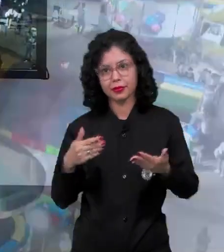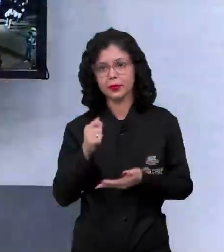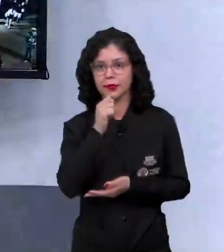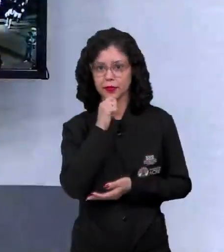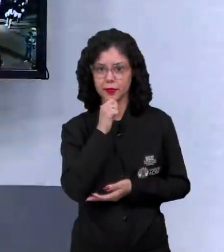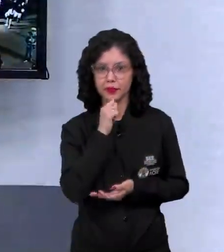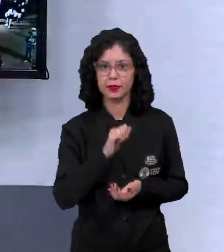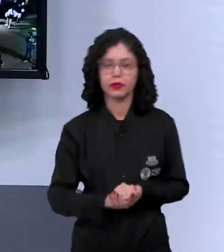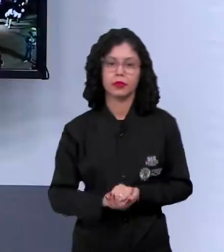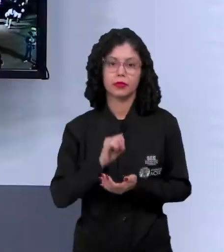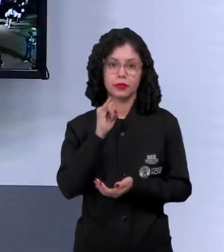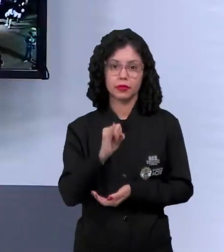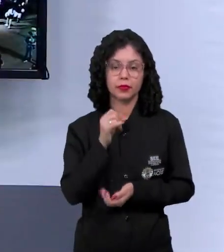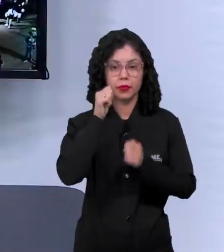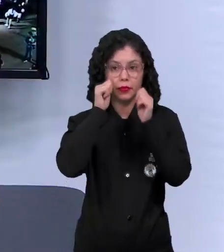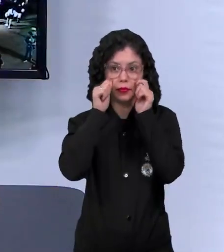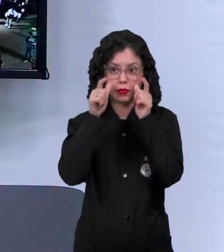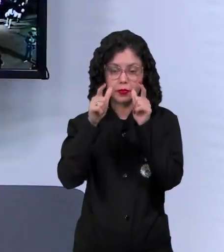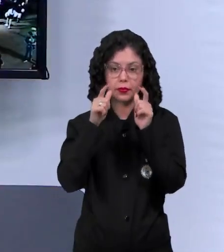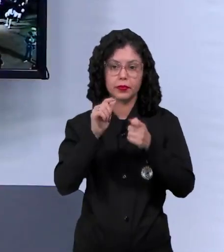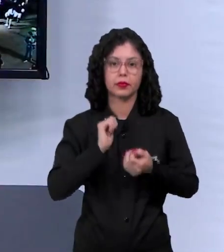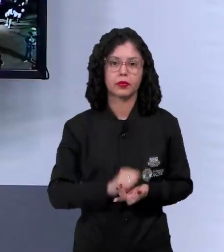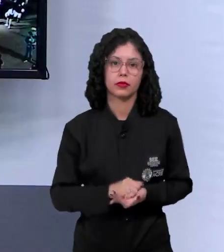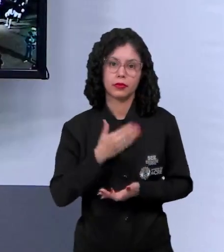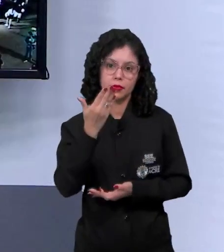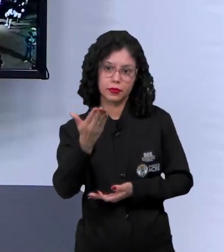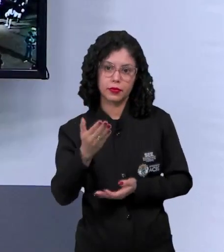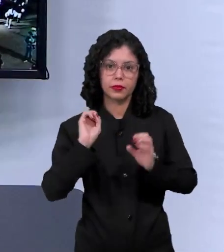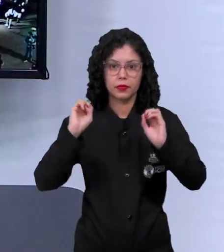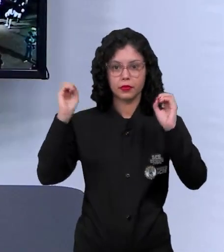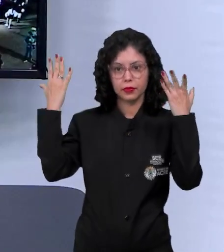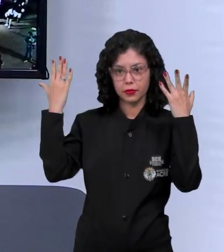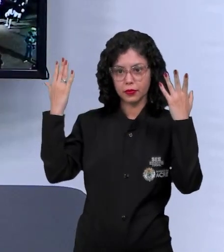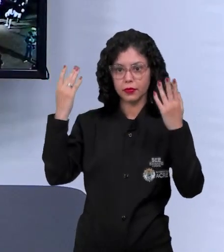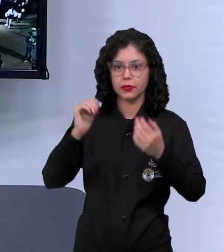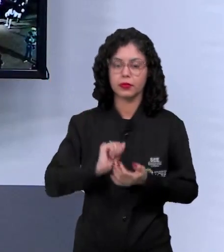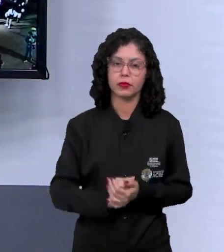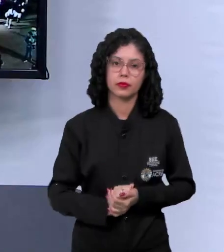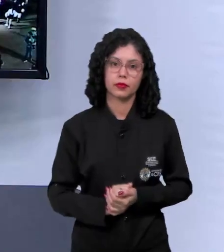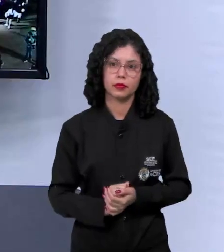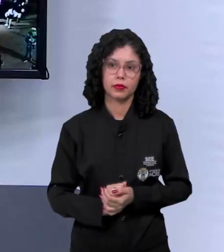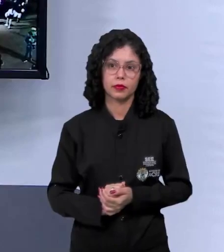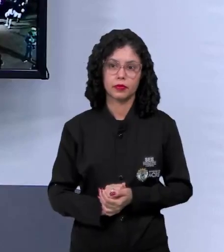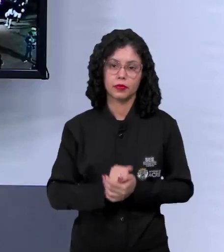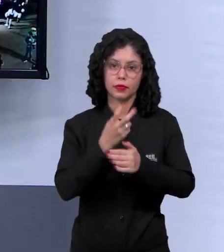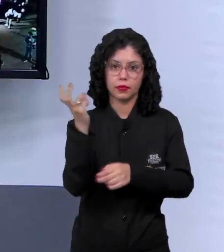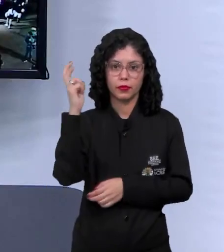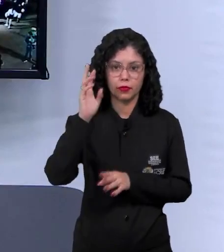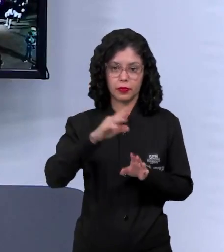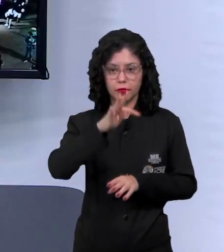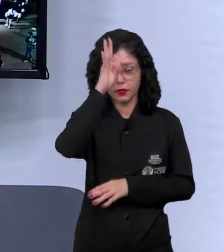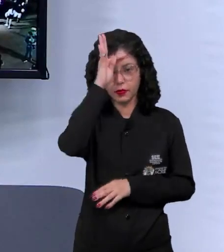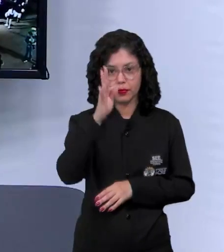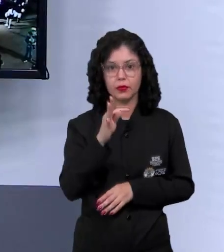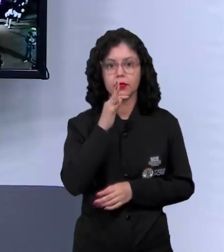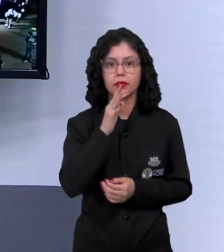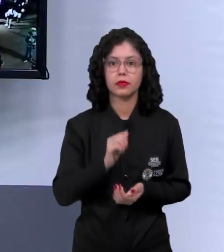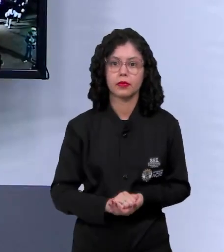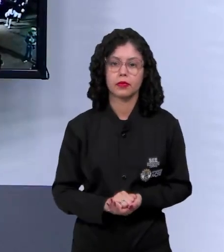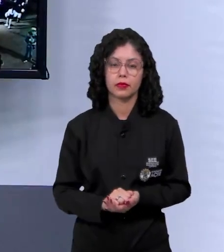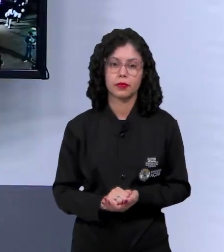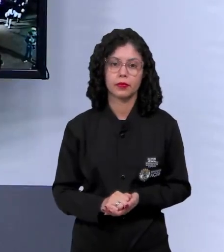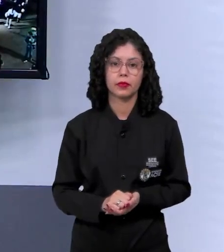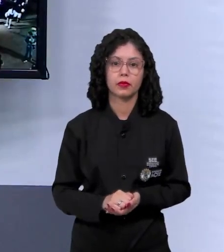recentemente. Então, se vocês prestarem atenção, esses festivais, essa cultura tradicional,